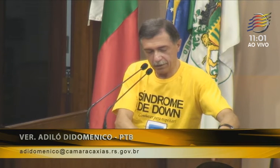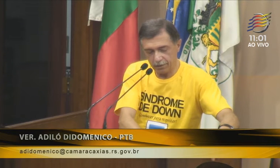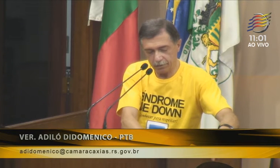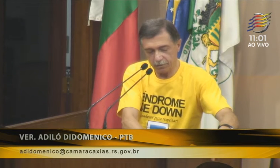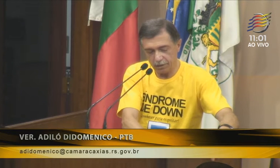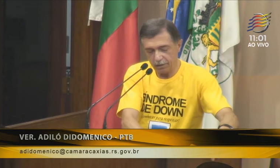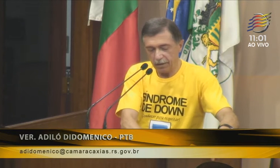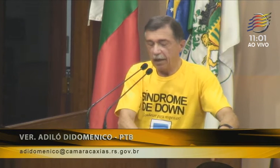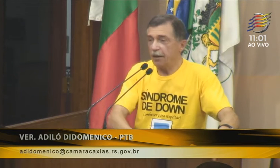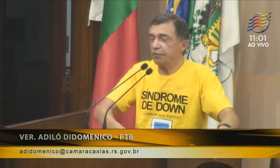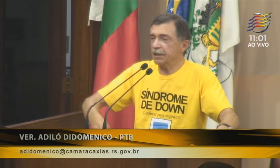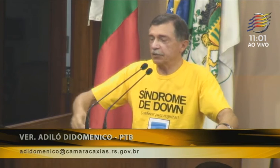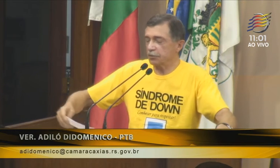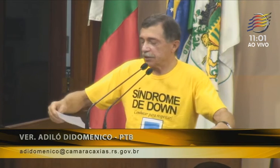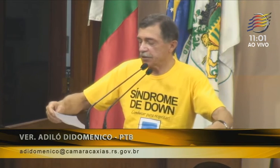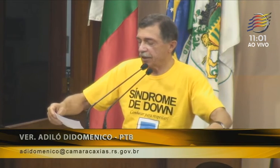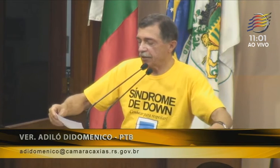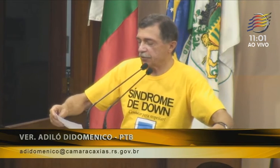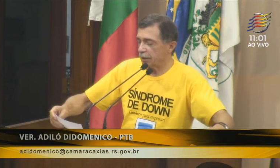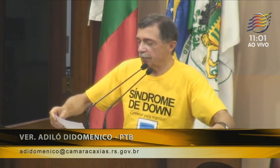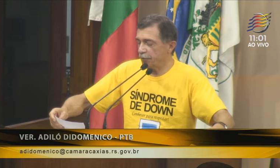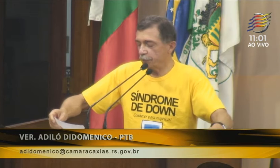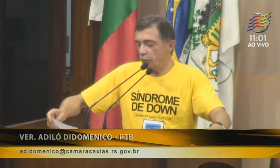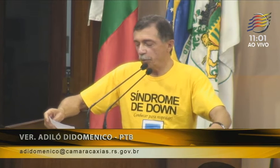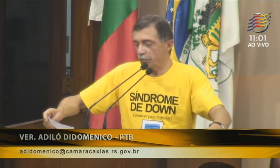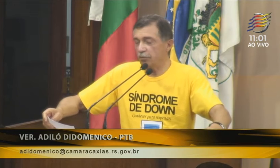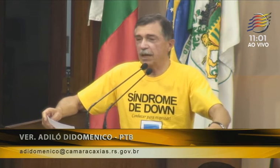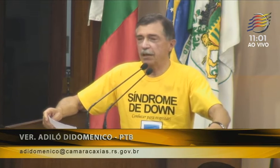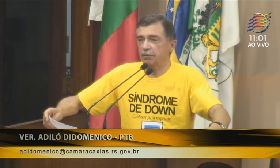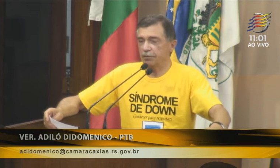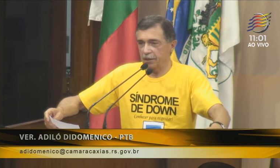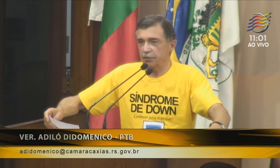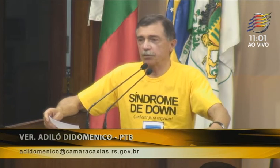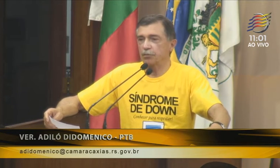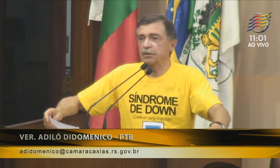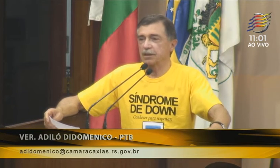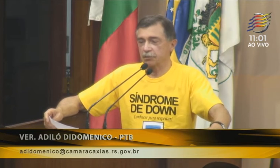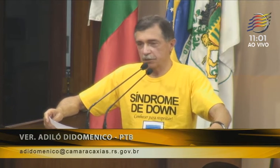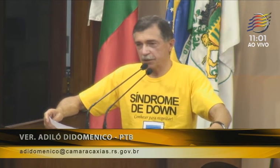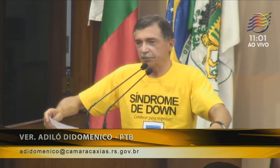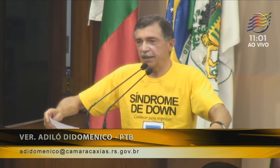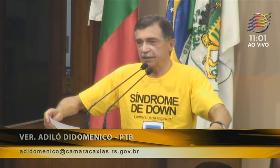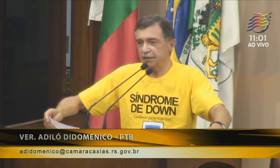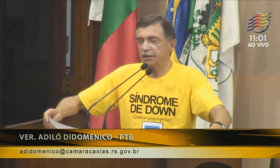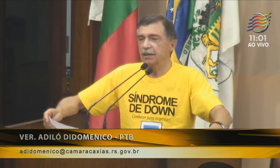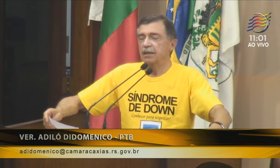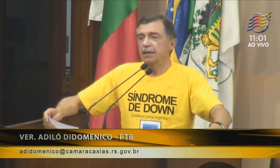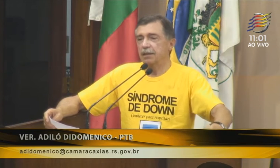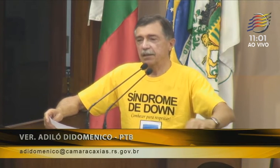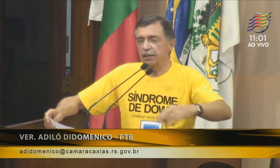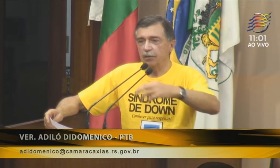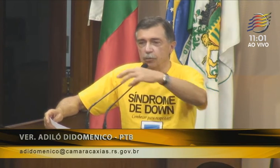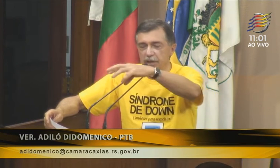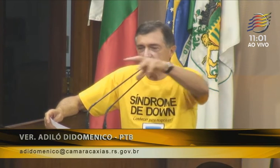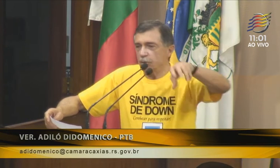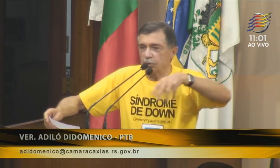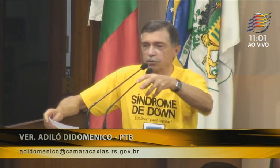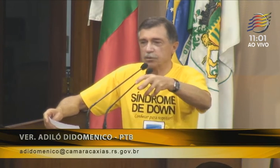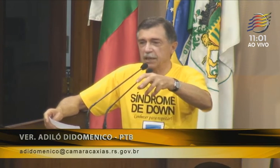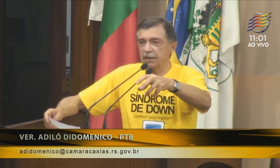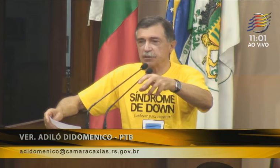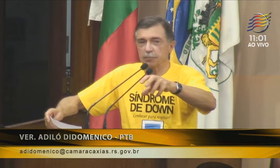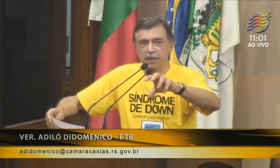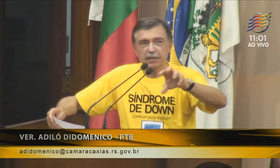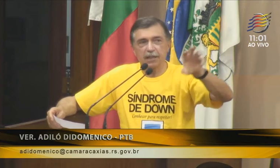Fica isso aí. A Vila dos Distritos também foi um ponto alto, o vereador Ruas, nas outras festas, unindo